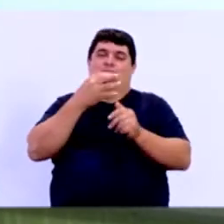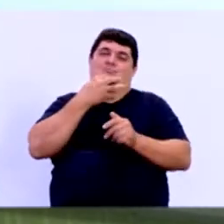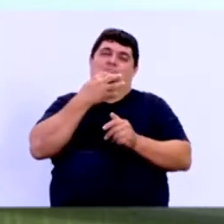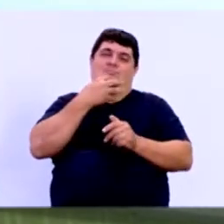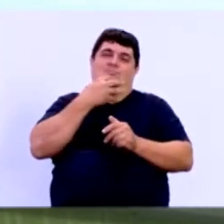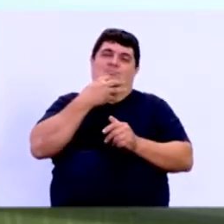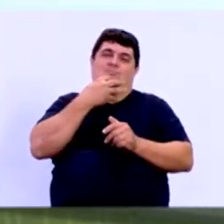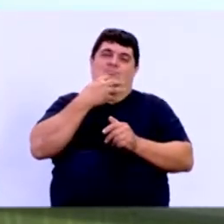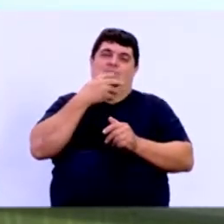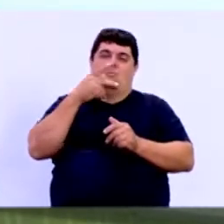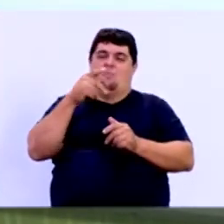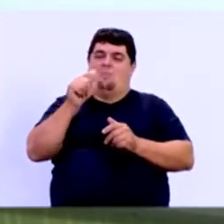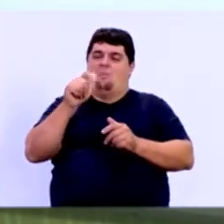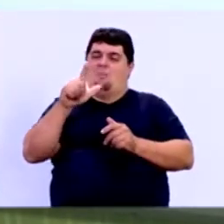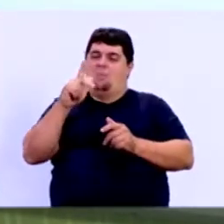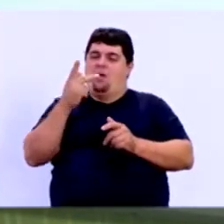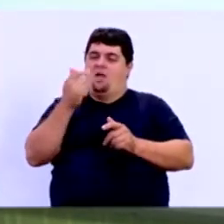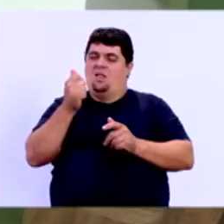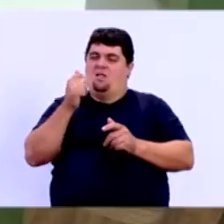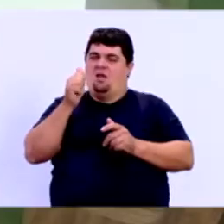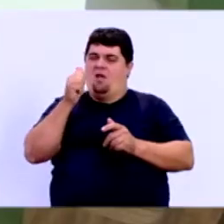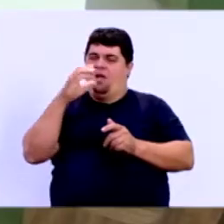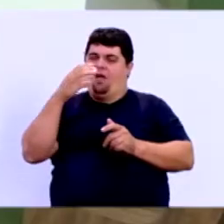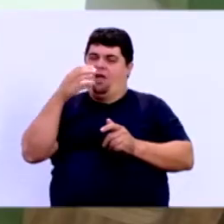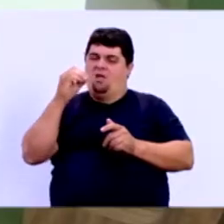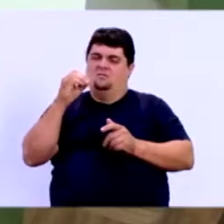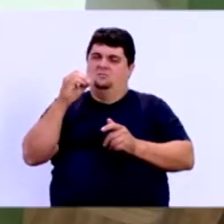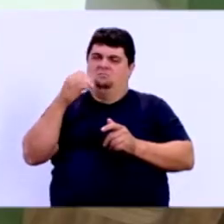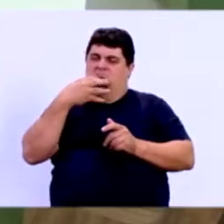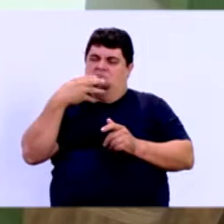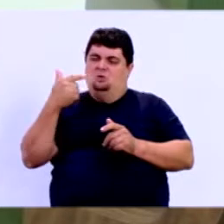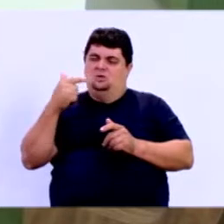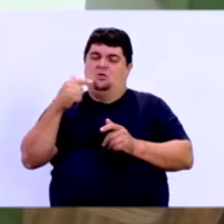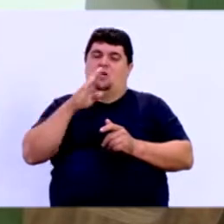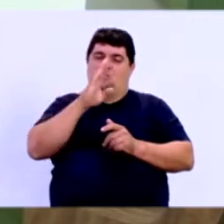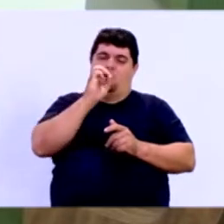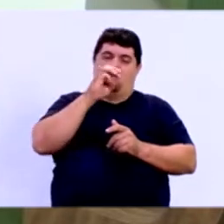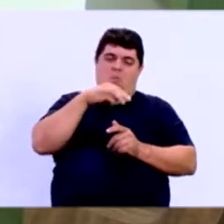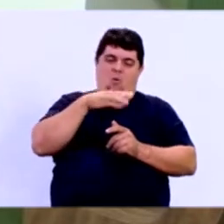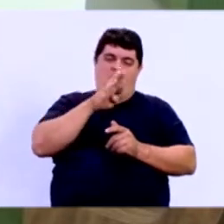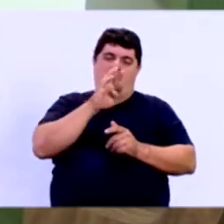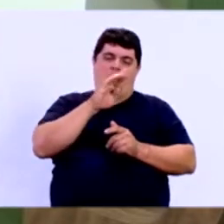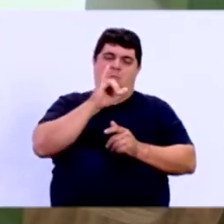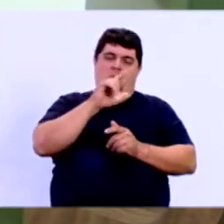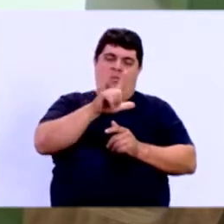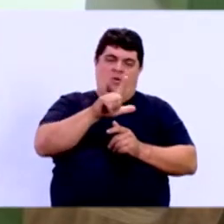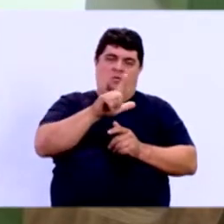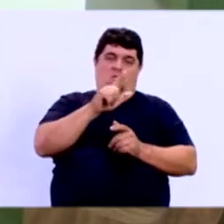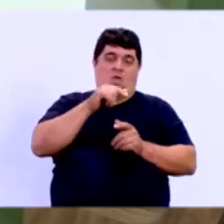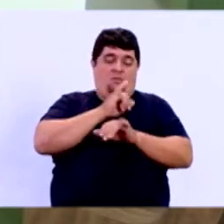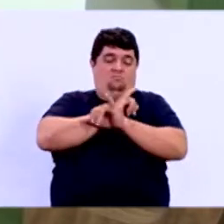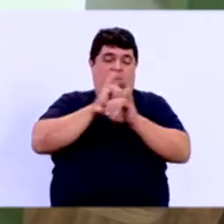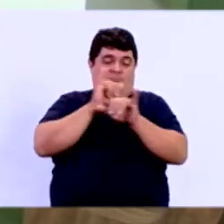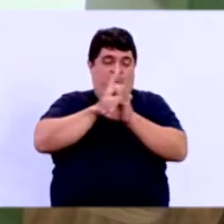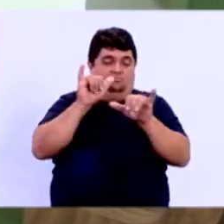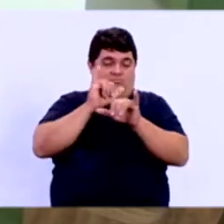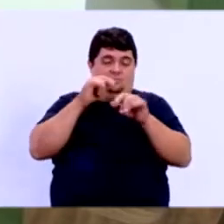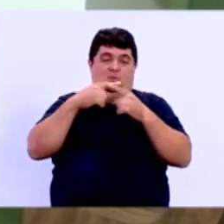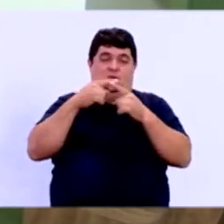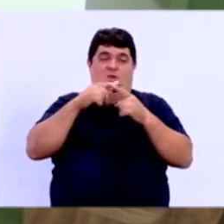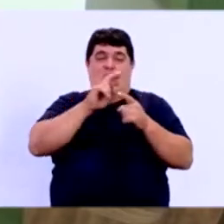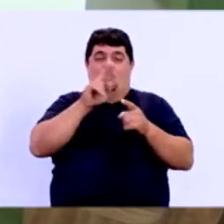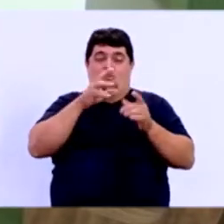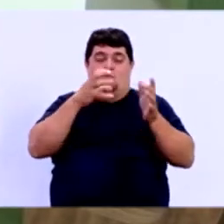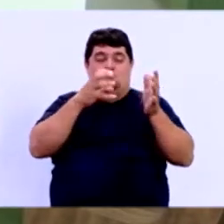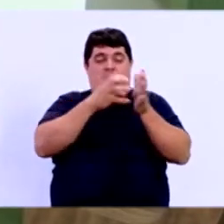a palha de aço, né, professor Igor? Então, esse trabalho de marketing, esse trabalho de propaganda, essa venda passiva,